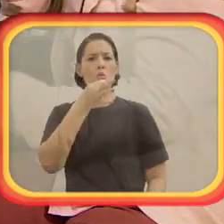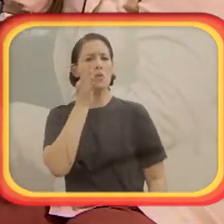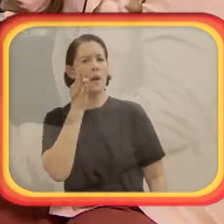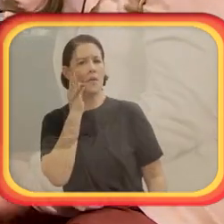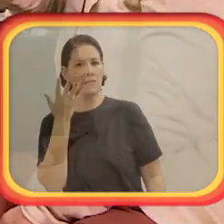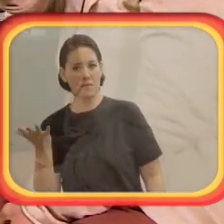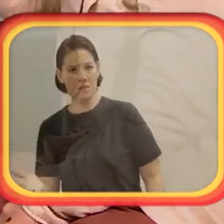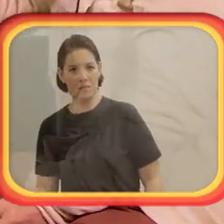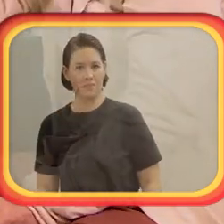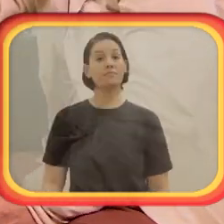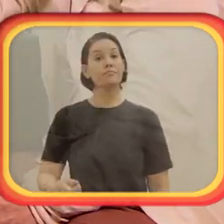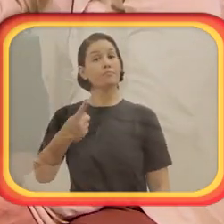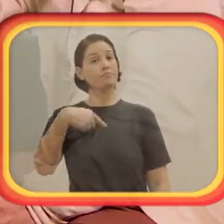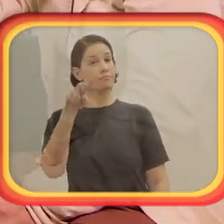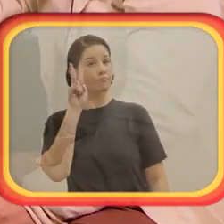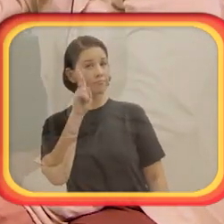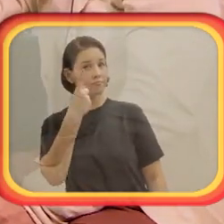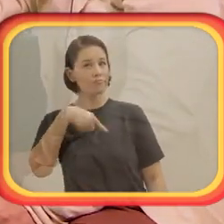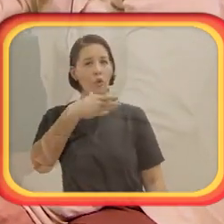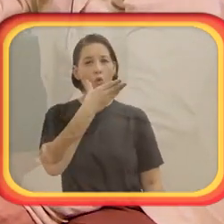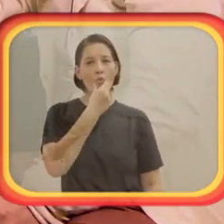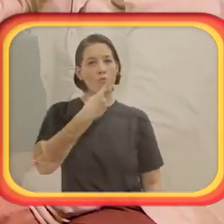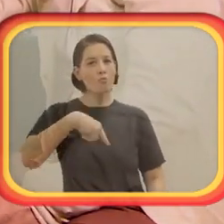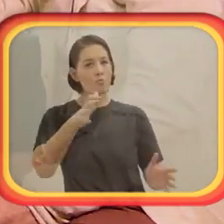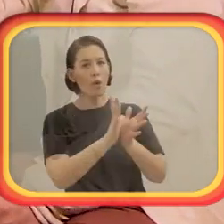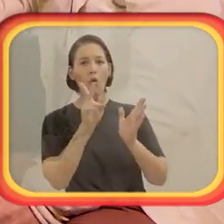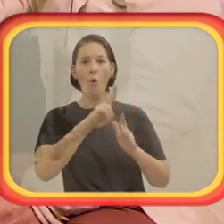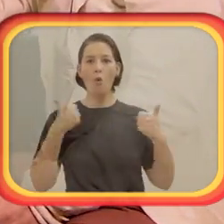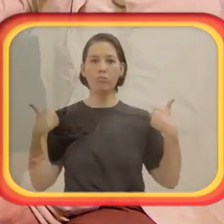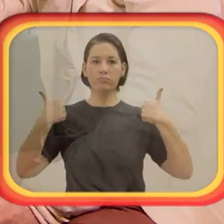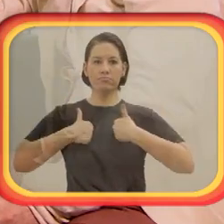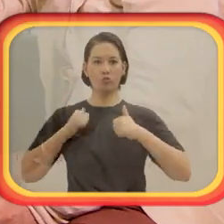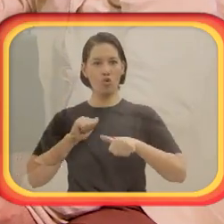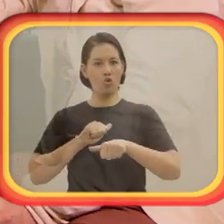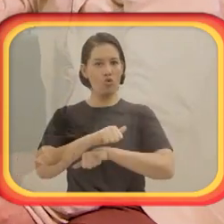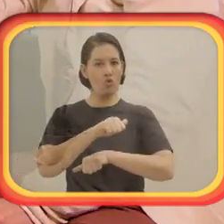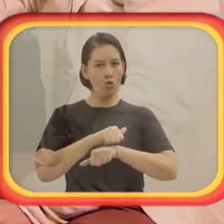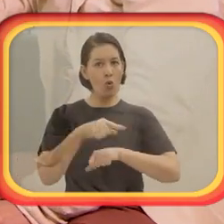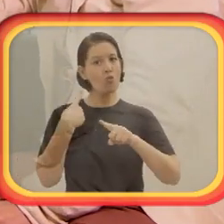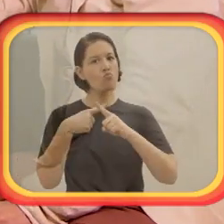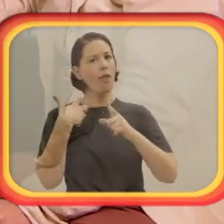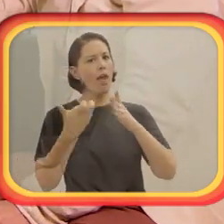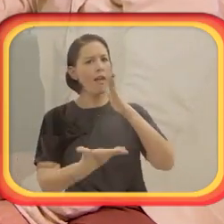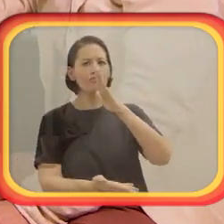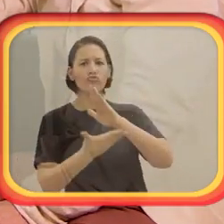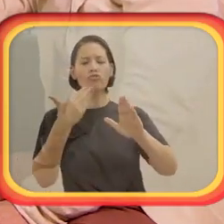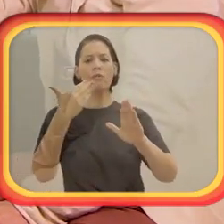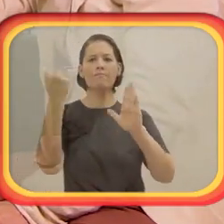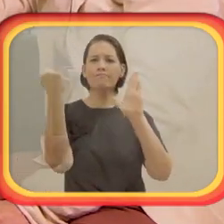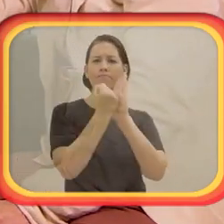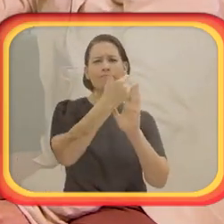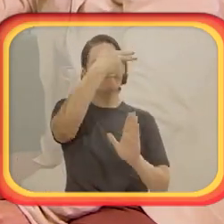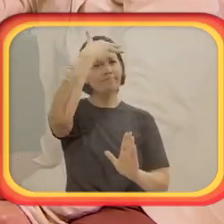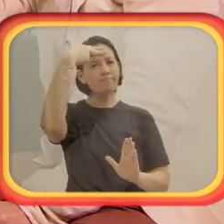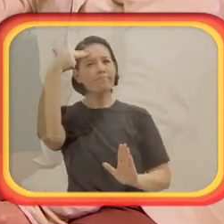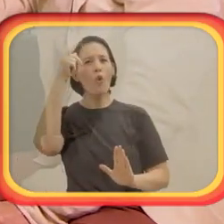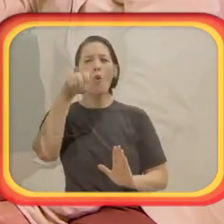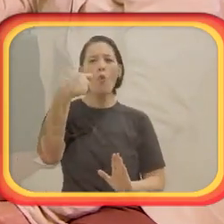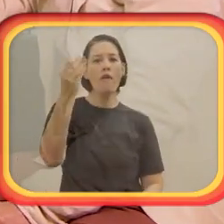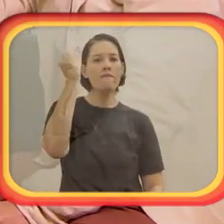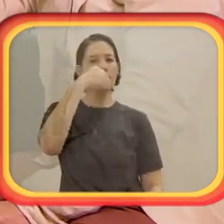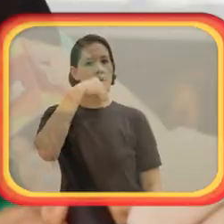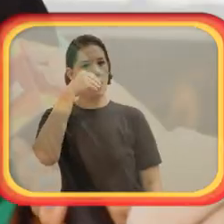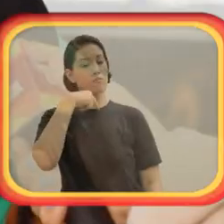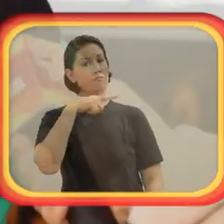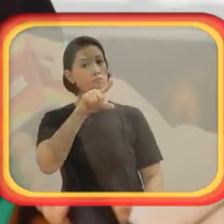do café? Bom, você viu que aqui é tudo estilo bad boy, né? É um estilo hardcore que a gente se inspirou